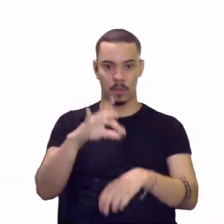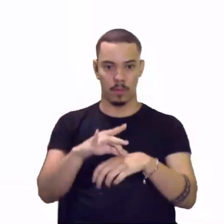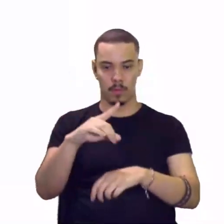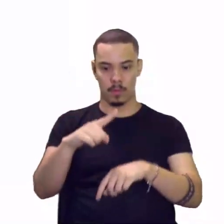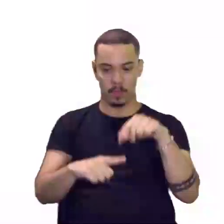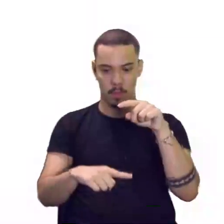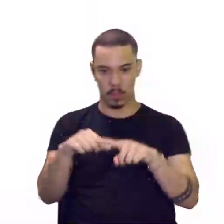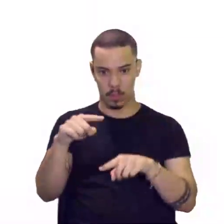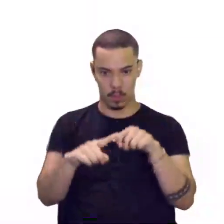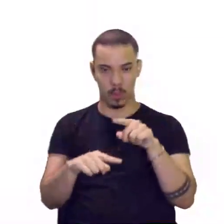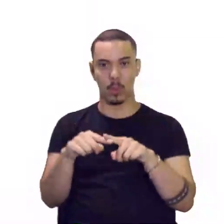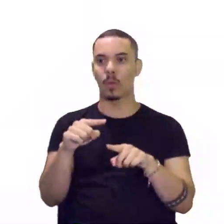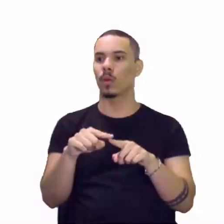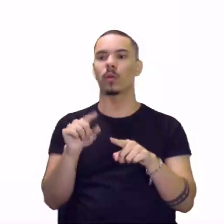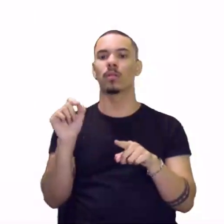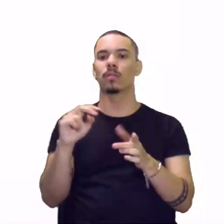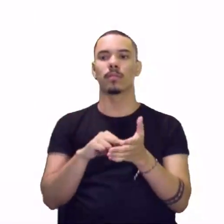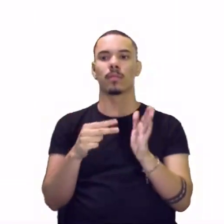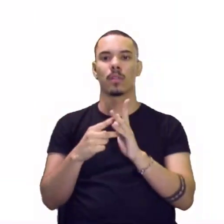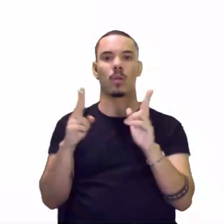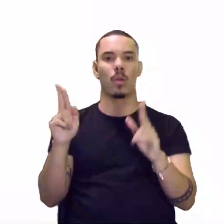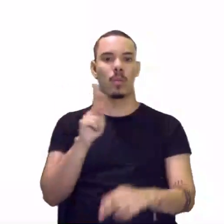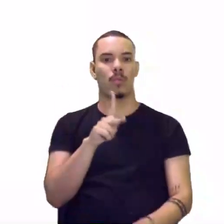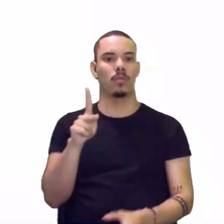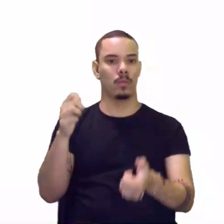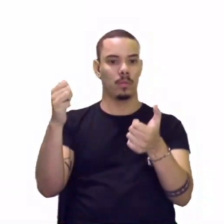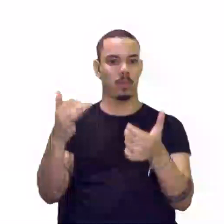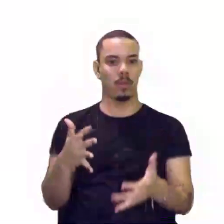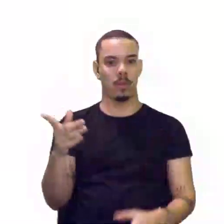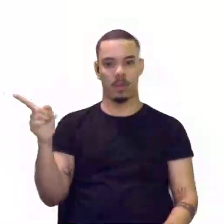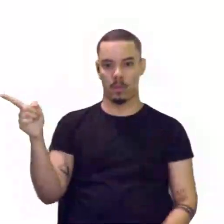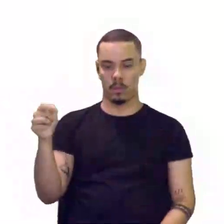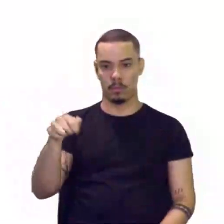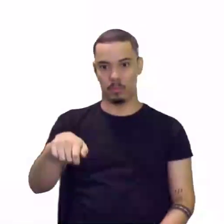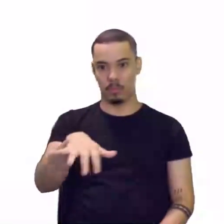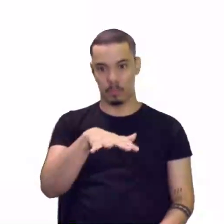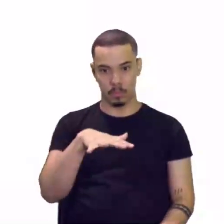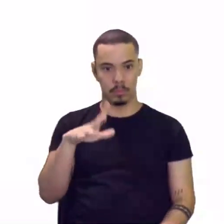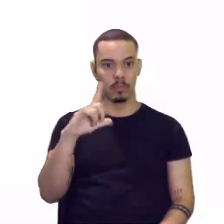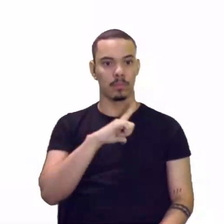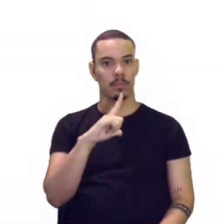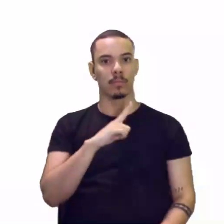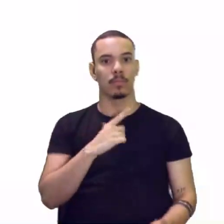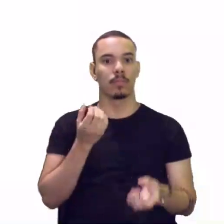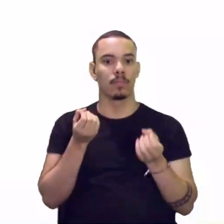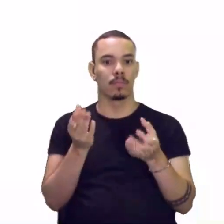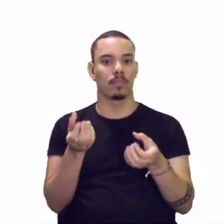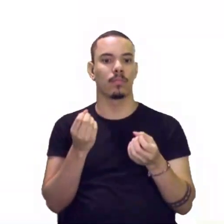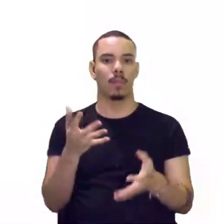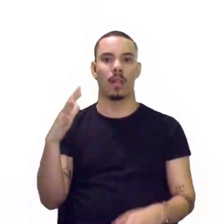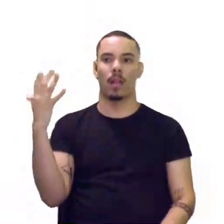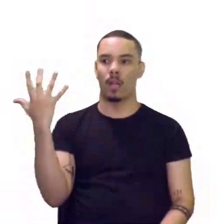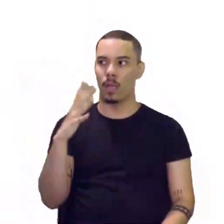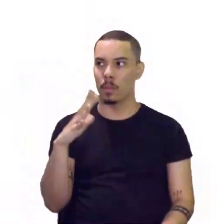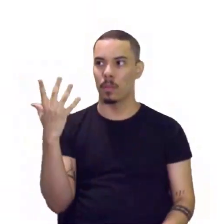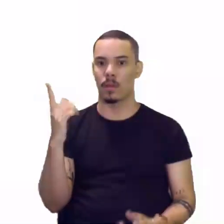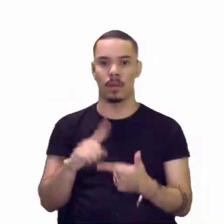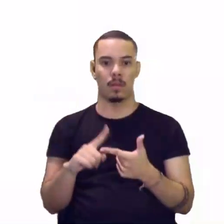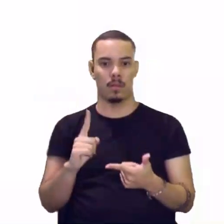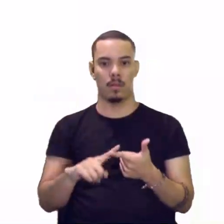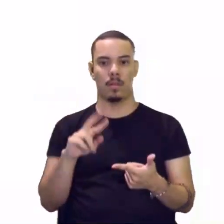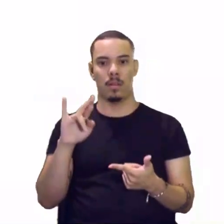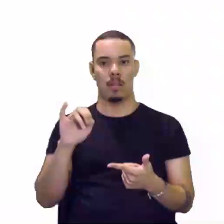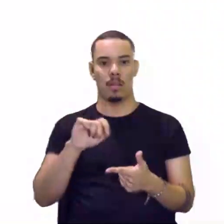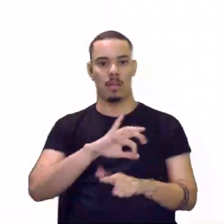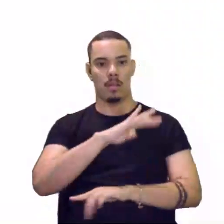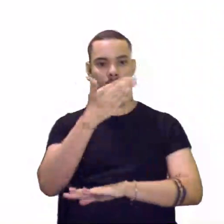Quando eu falo de critério físico, foi o que o professor Jorge acabou de falar. Essa regionalização vai conter informações sobre o clima, sobre o relevo,